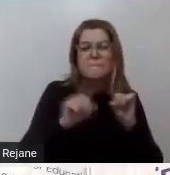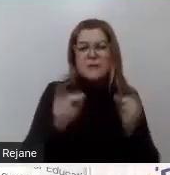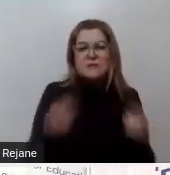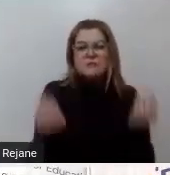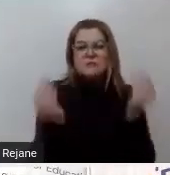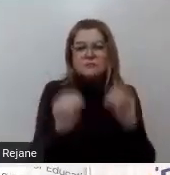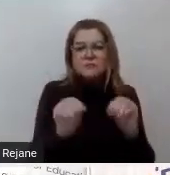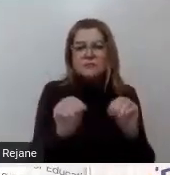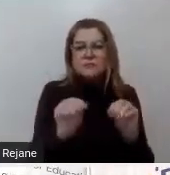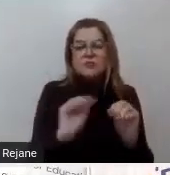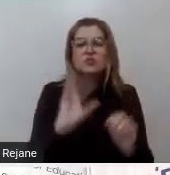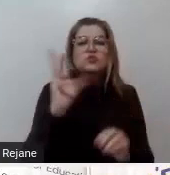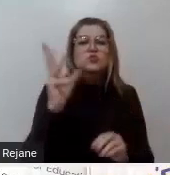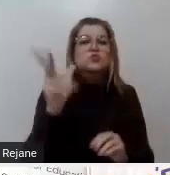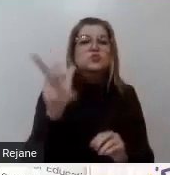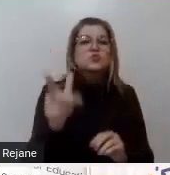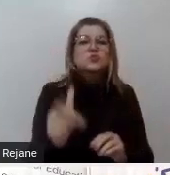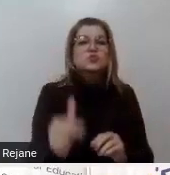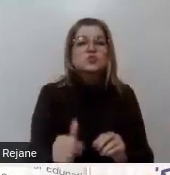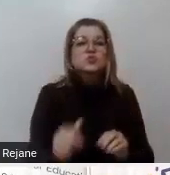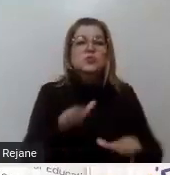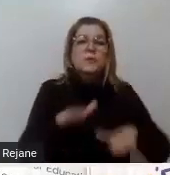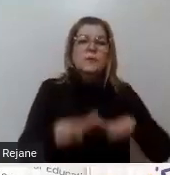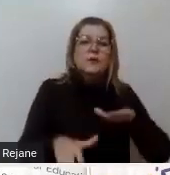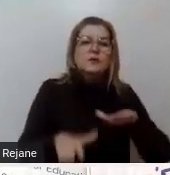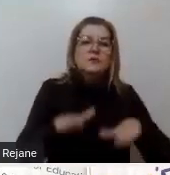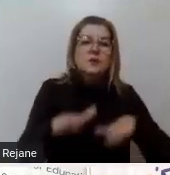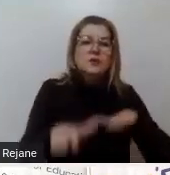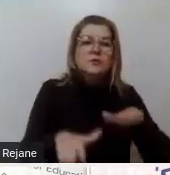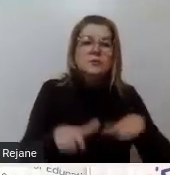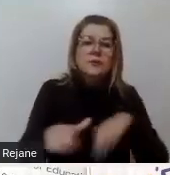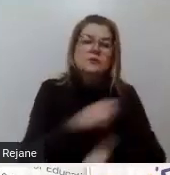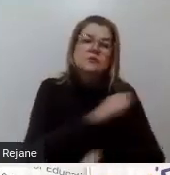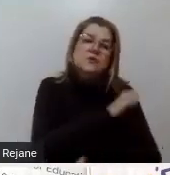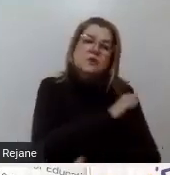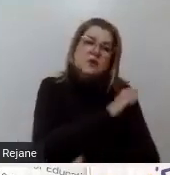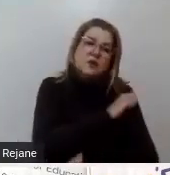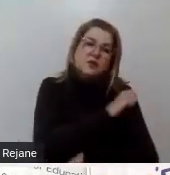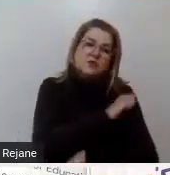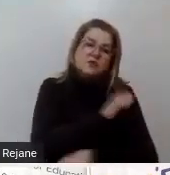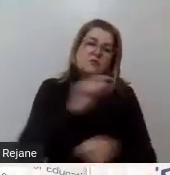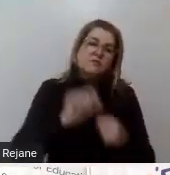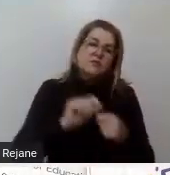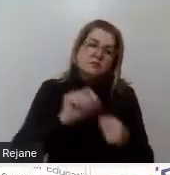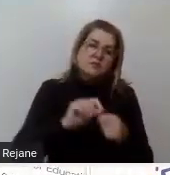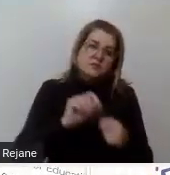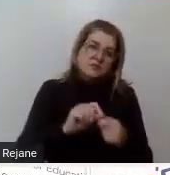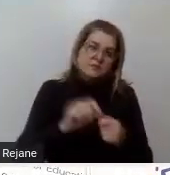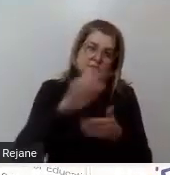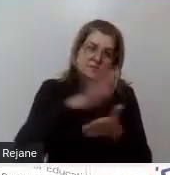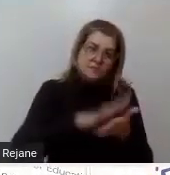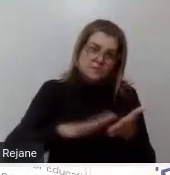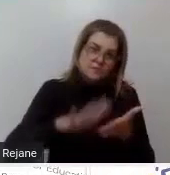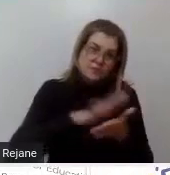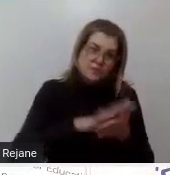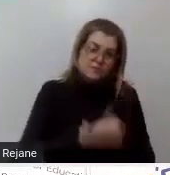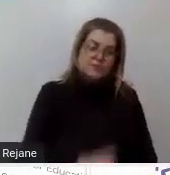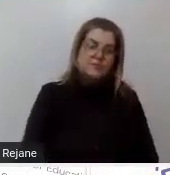colocar todo o passo a passo para o seu estudante realizar a tarefa. Aqui eu vou fazer o seguinte,